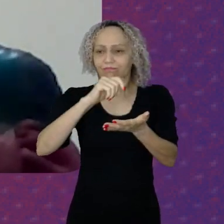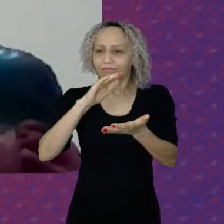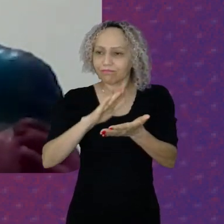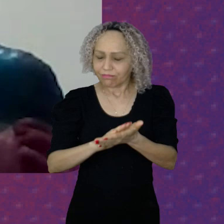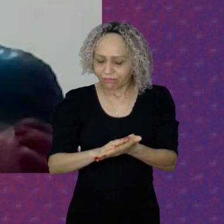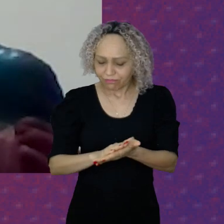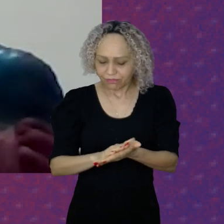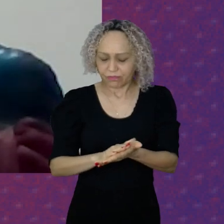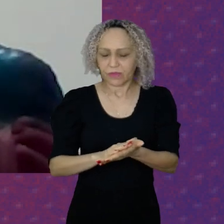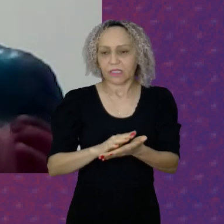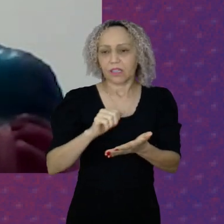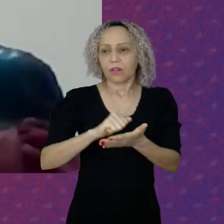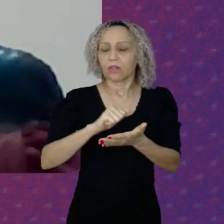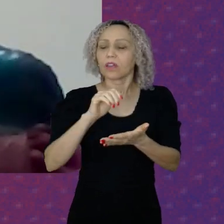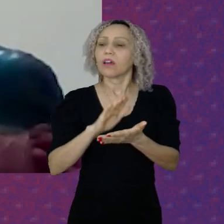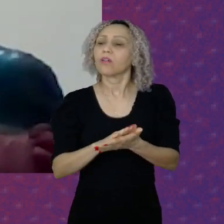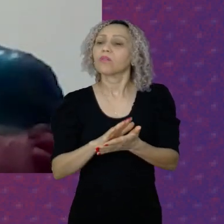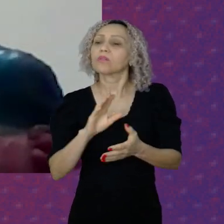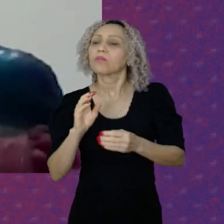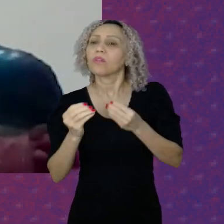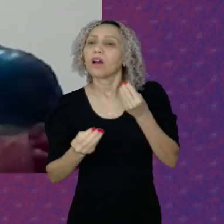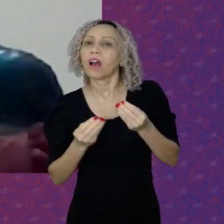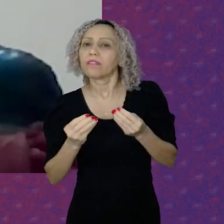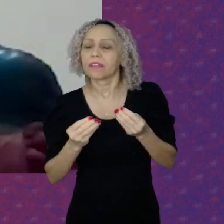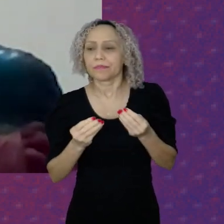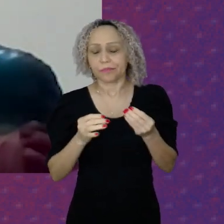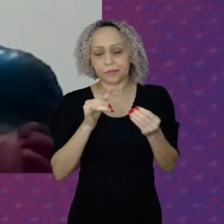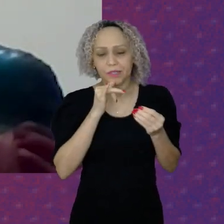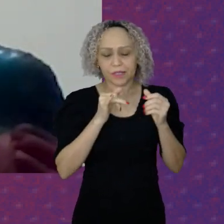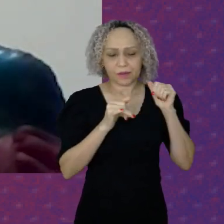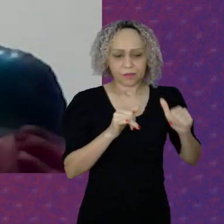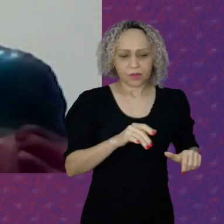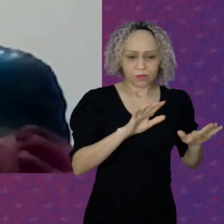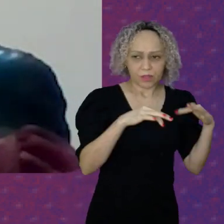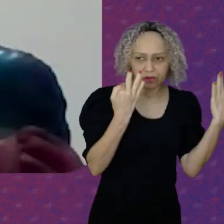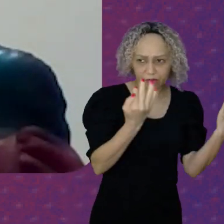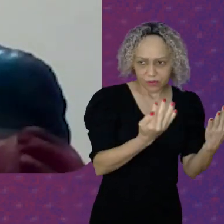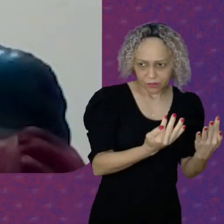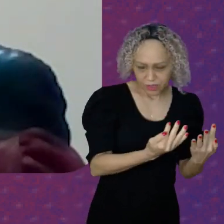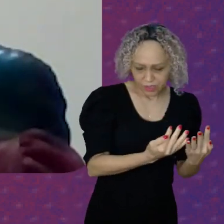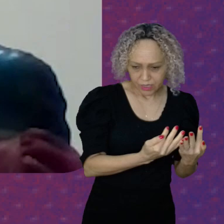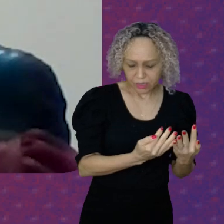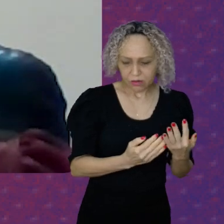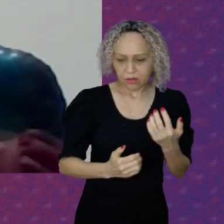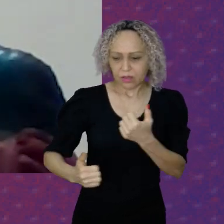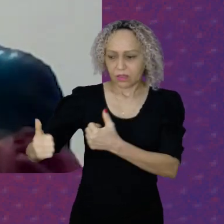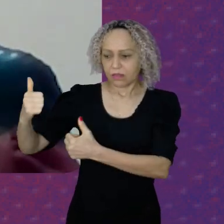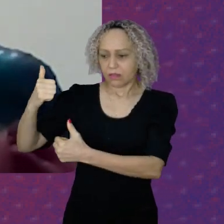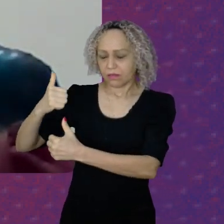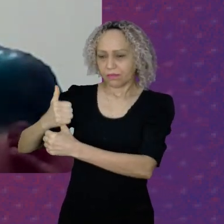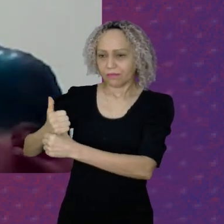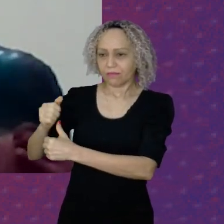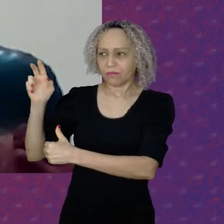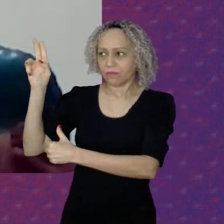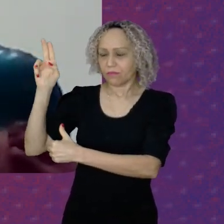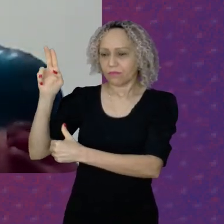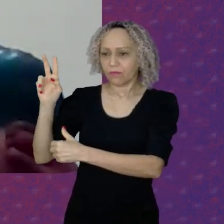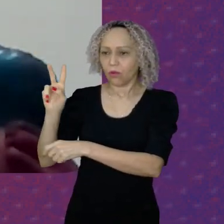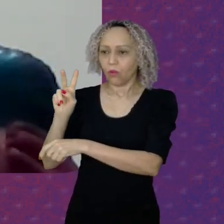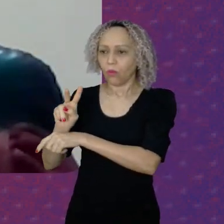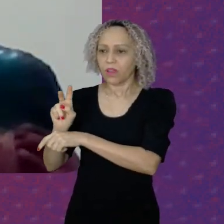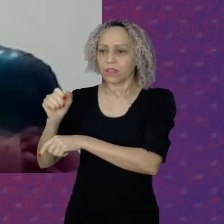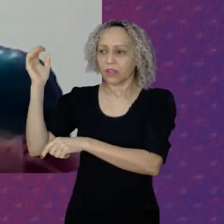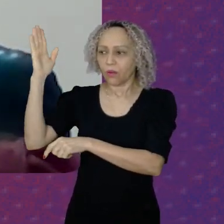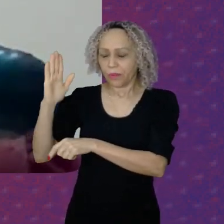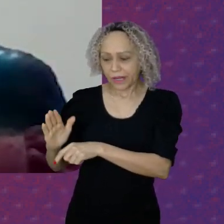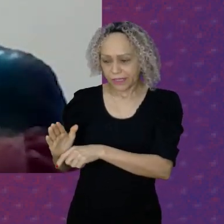entre os dois programas. Então, o programa Bolsa Família, que depois foi substituído pelo Auxílio Brasil e que agora novamente